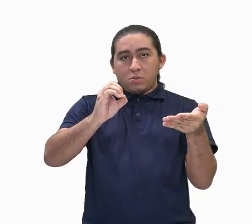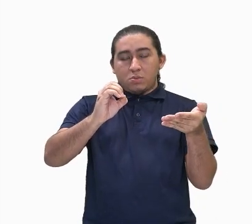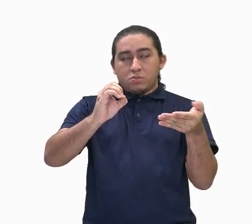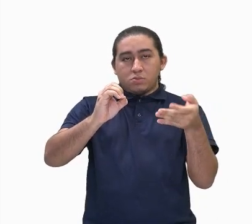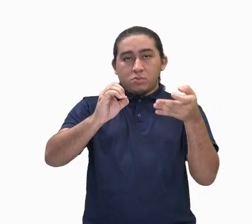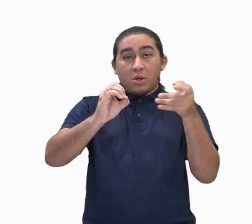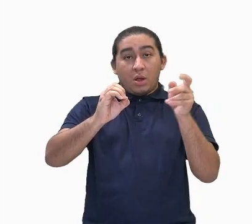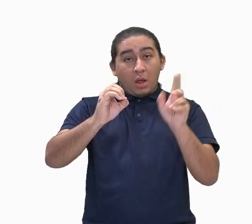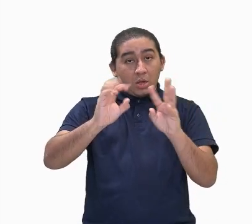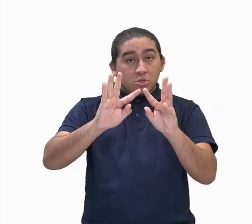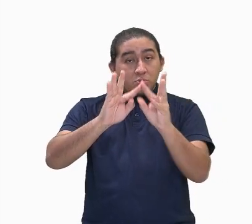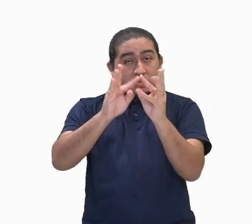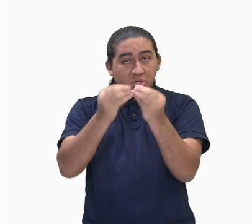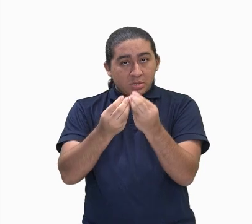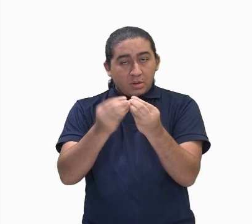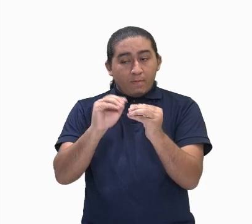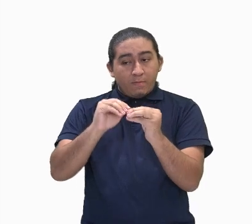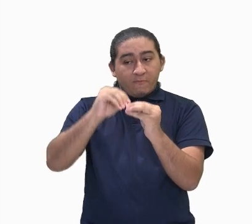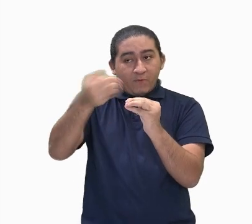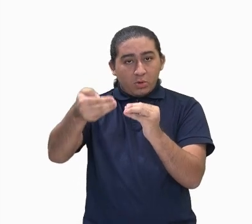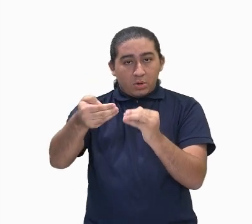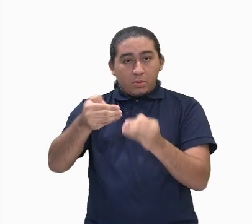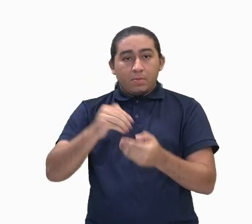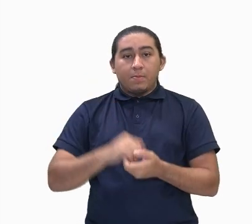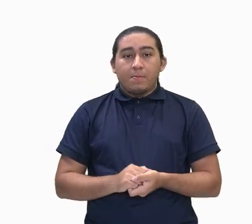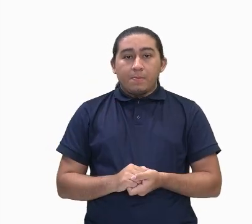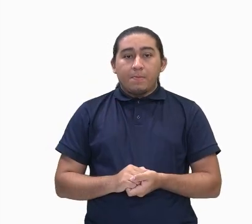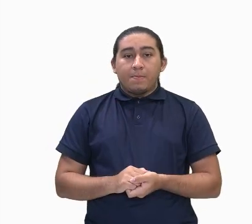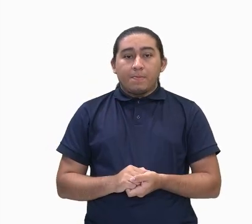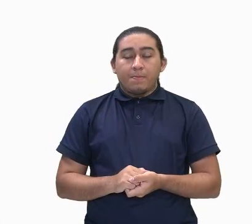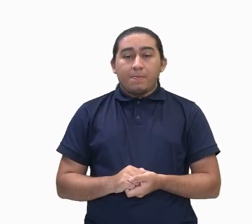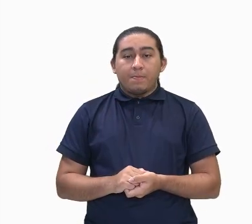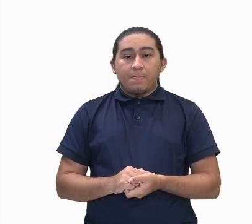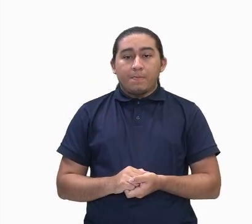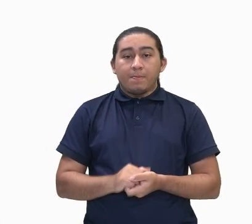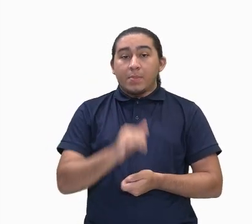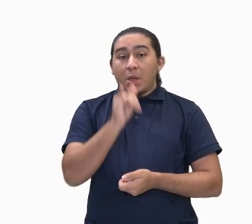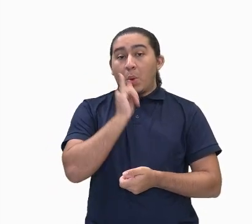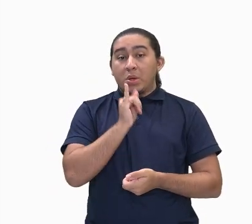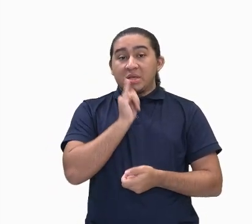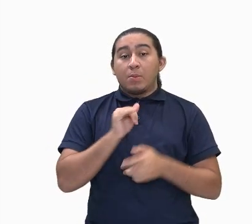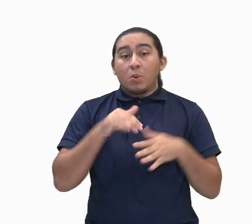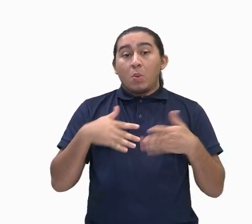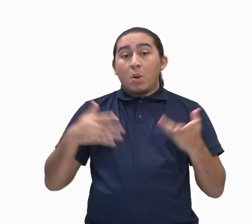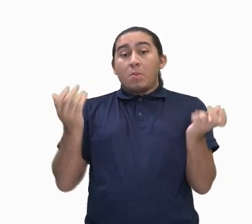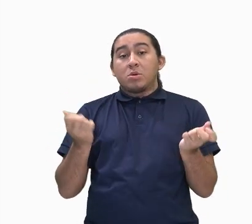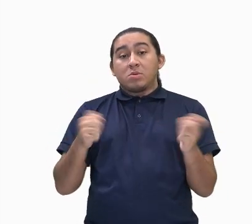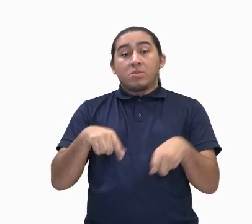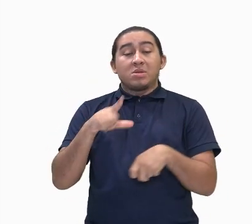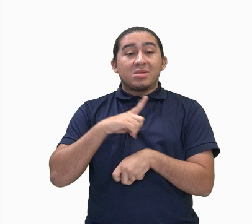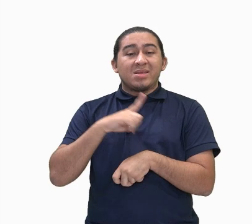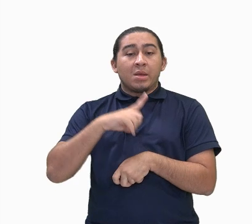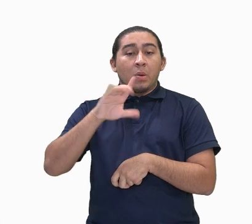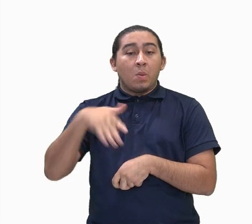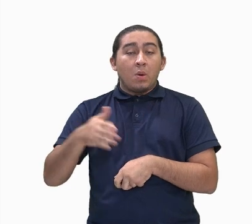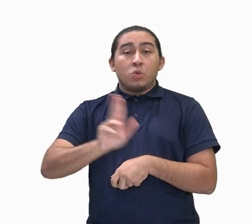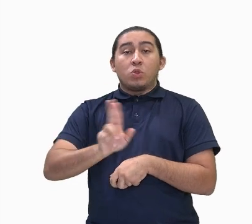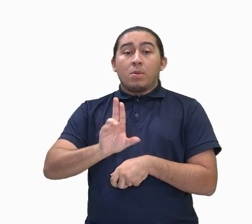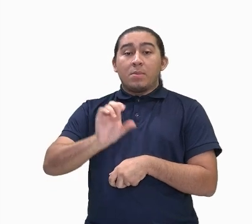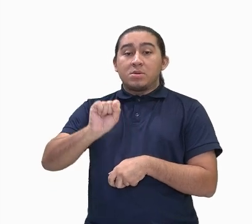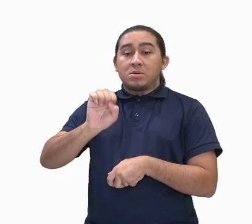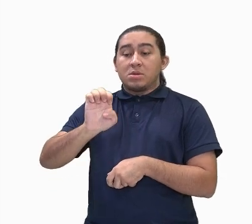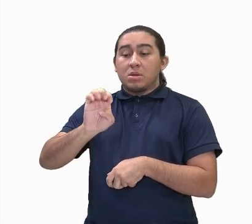dela essa secreção. Como exemplo de glândula exócrina, a gente pode citar a glândula